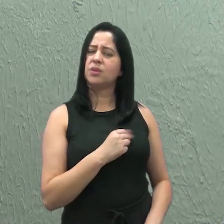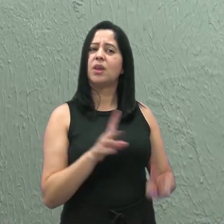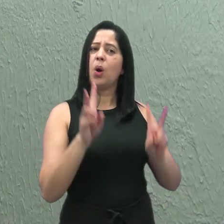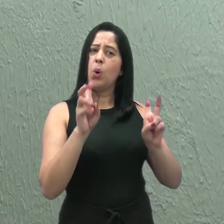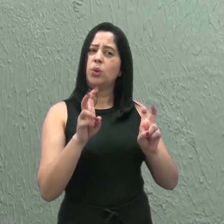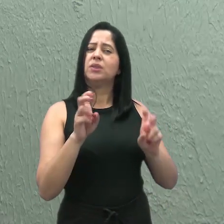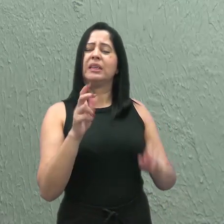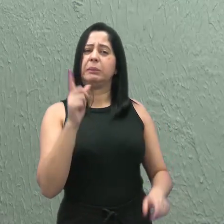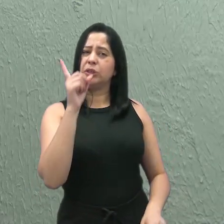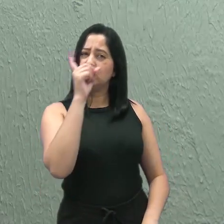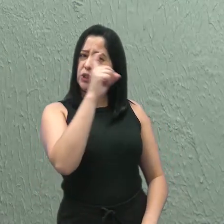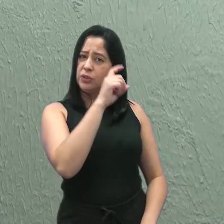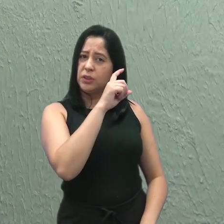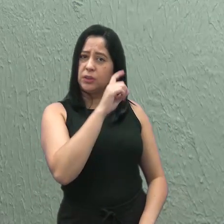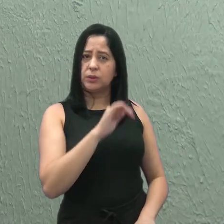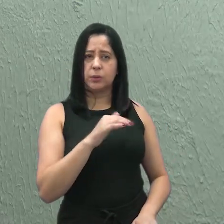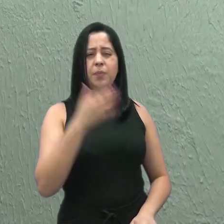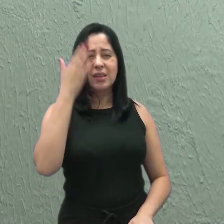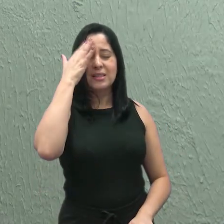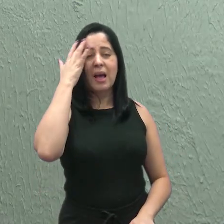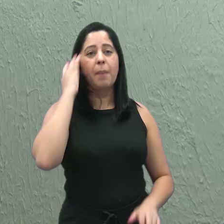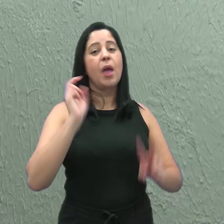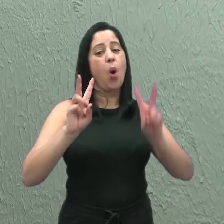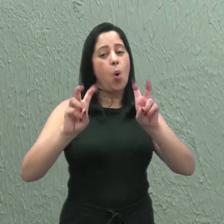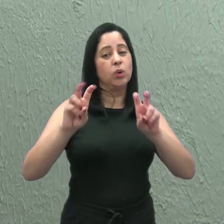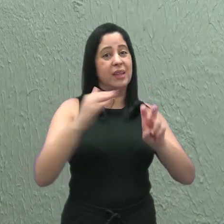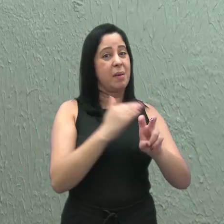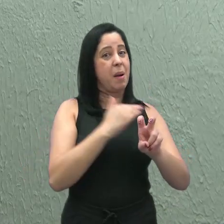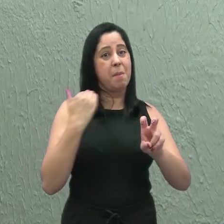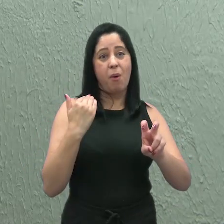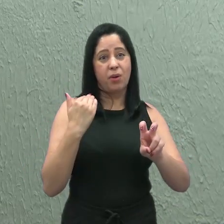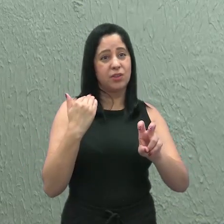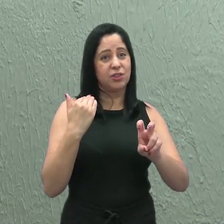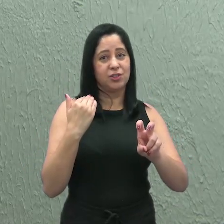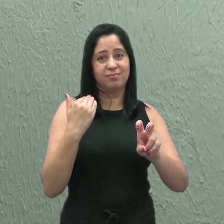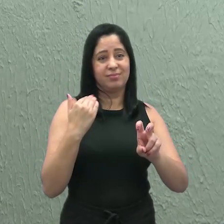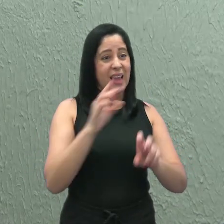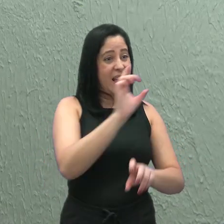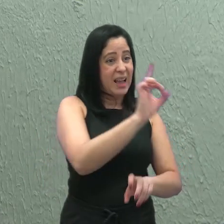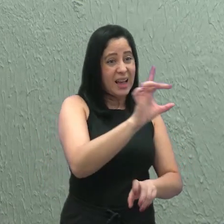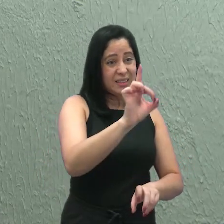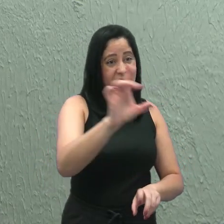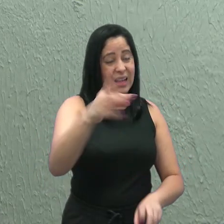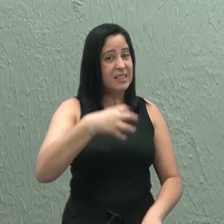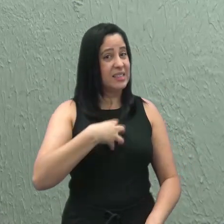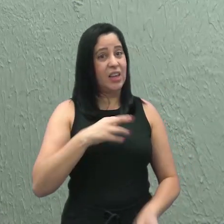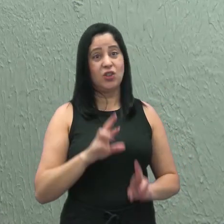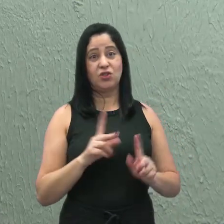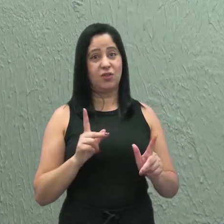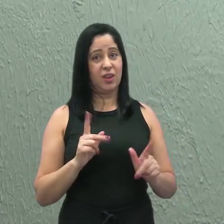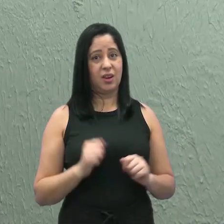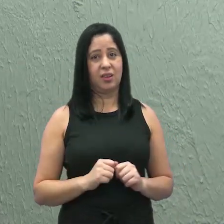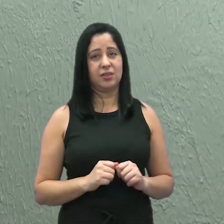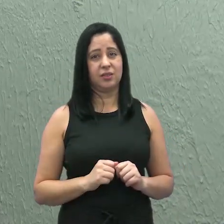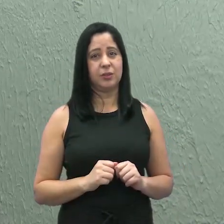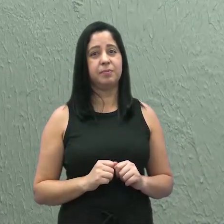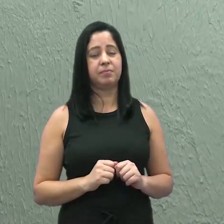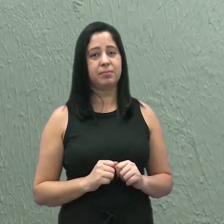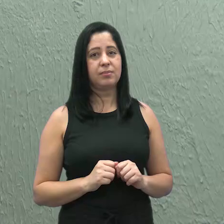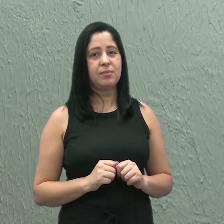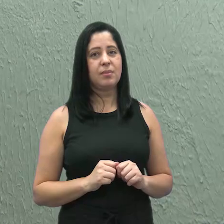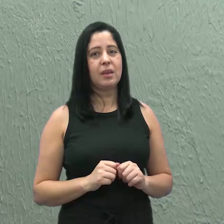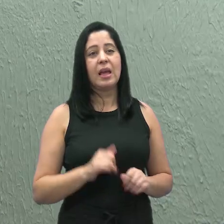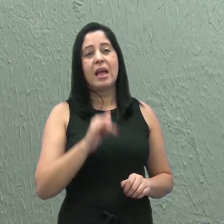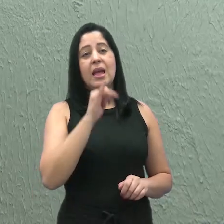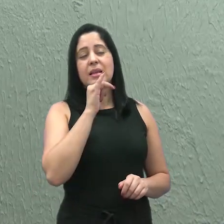dolorosa mesmo, né? Porque pensa, o sofrimento da morte, ele é individual e único para cada um. Você, né,